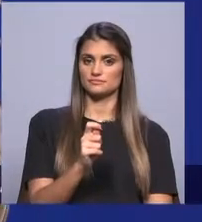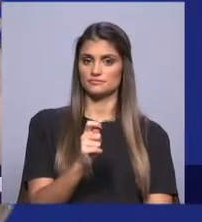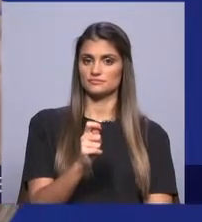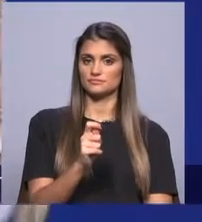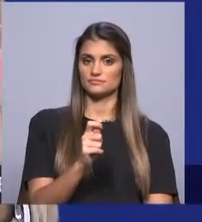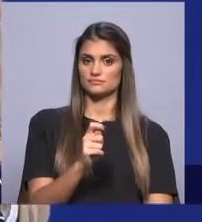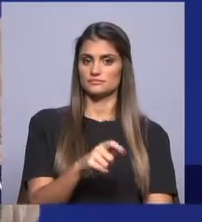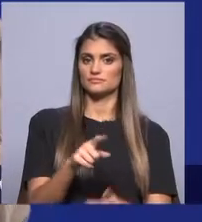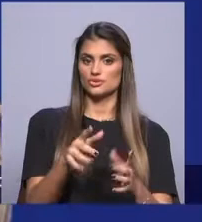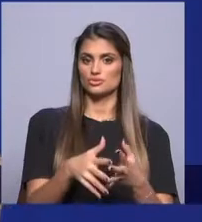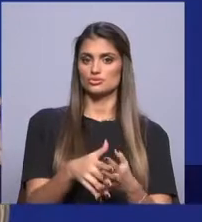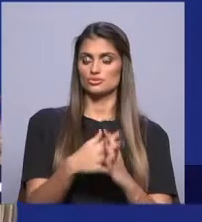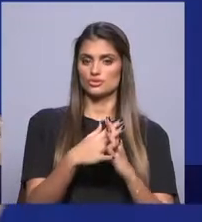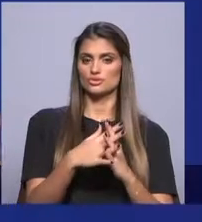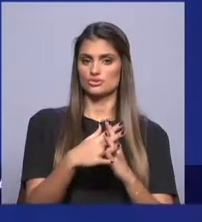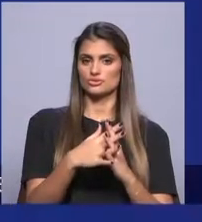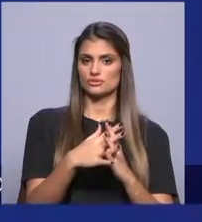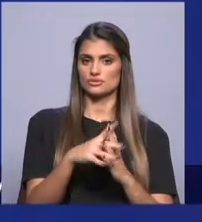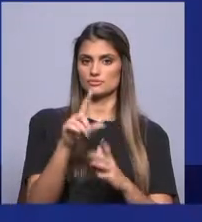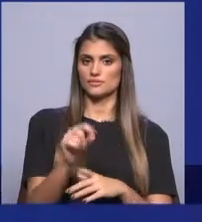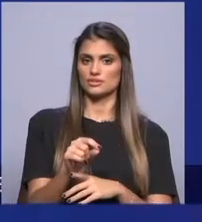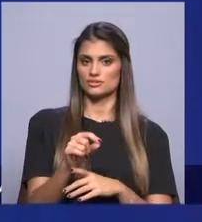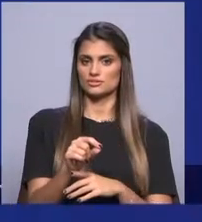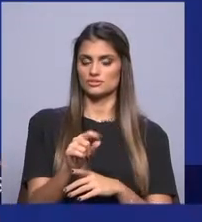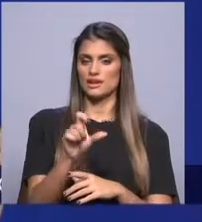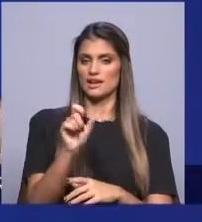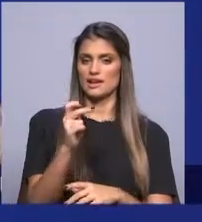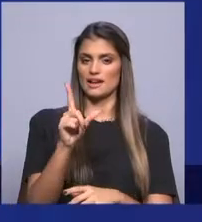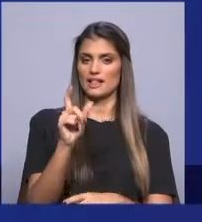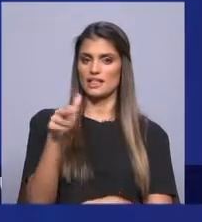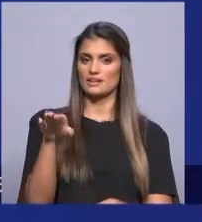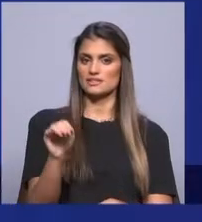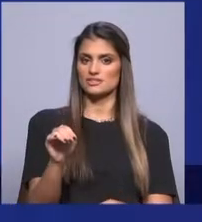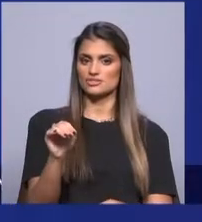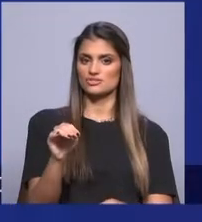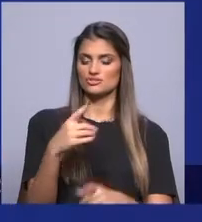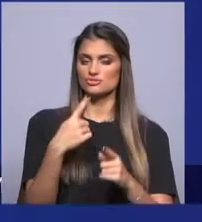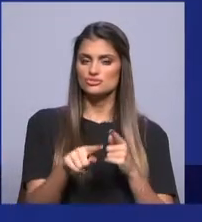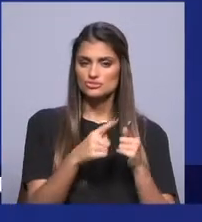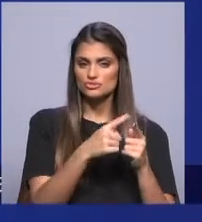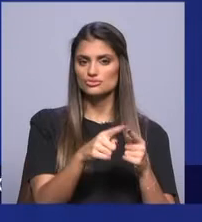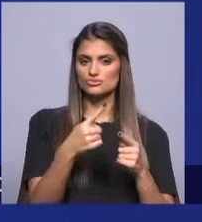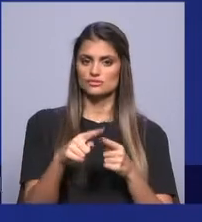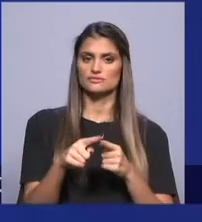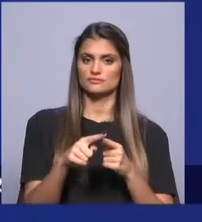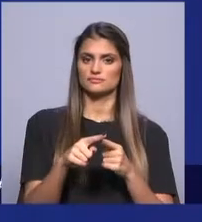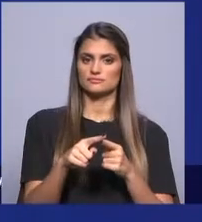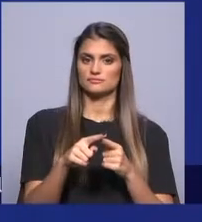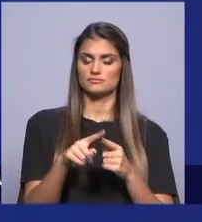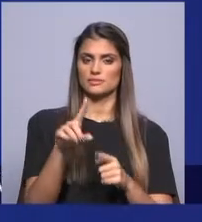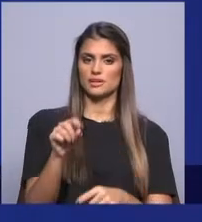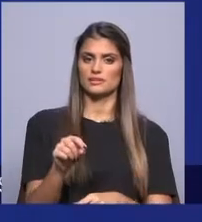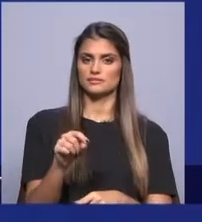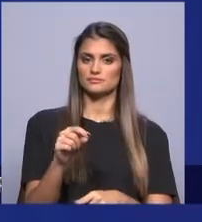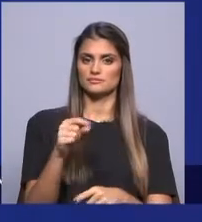as grandes estruturas do universo, nomeadamente os grandes enxames de galáxias, as grandes paredes cósmicas, e que nos é